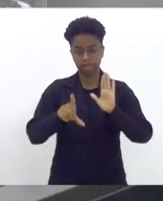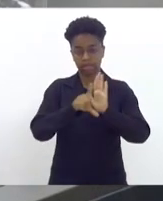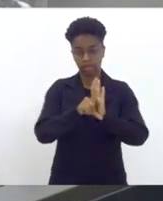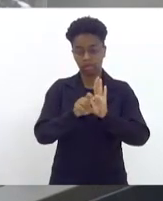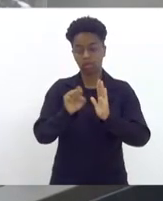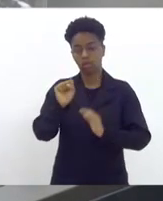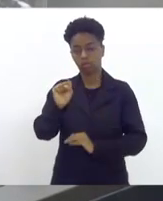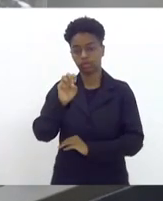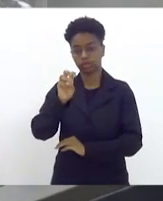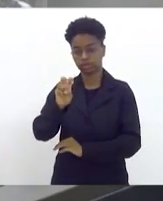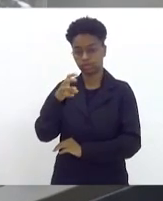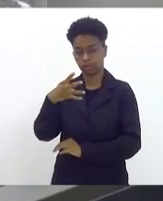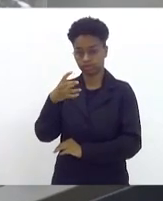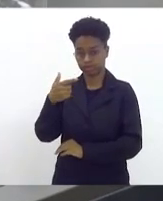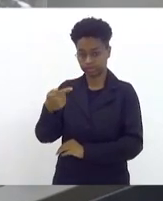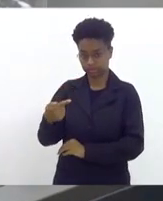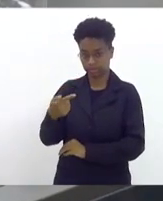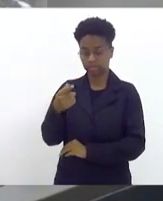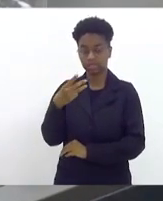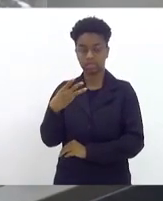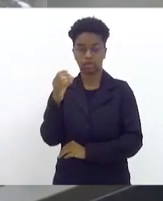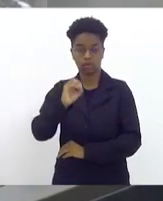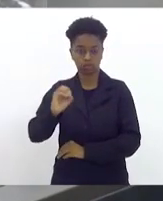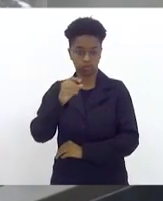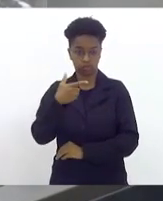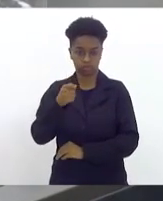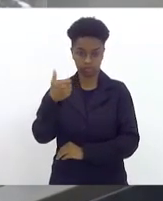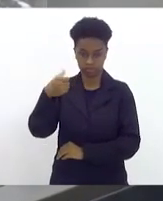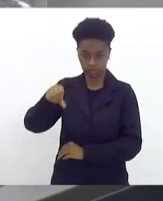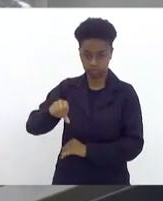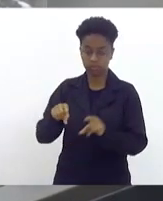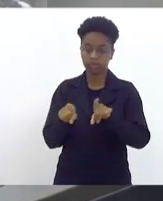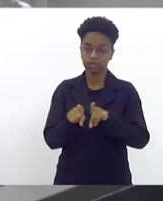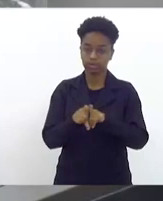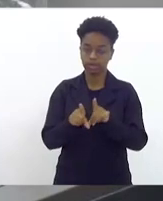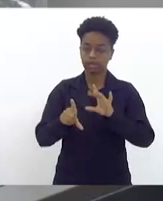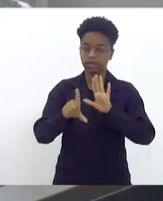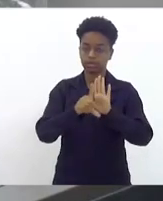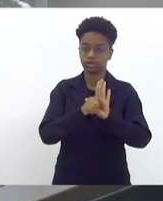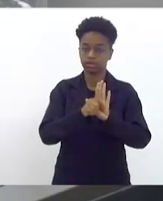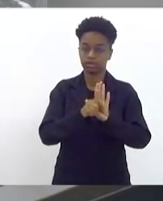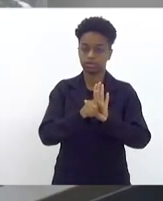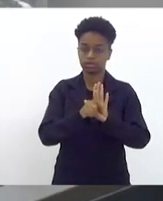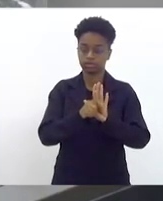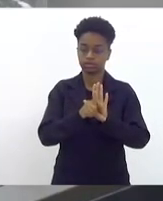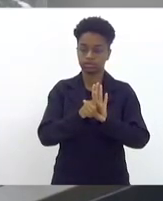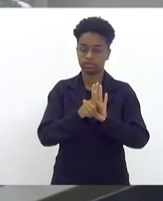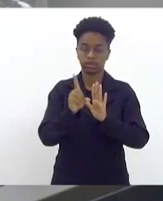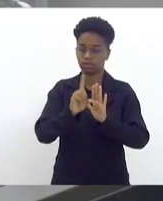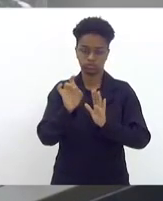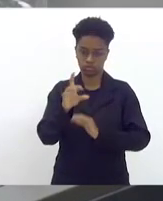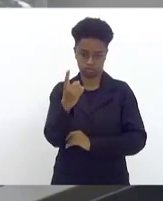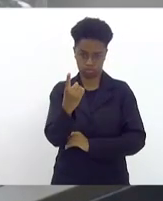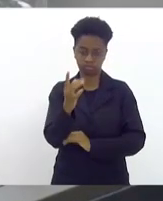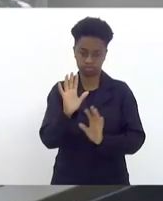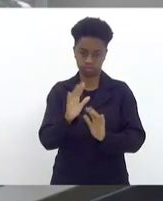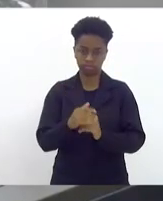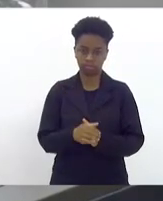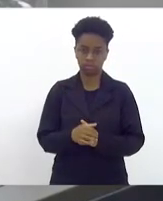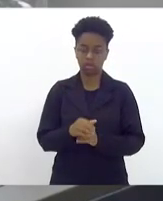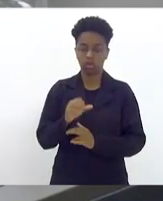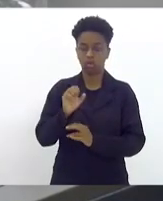8.547 3 de outubro de 19 e também a lei somente essa lei